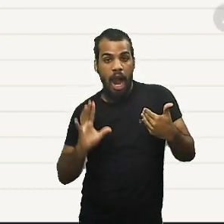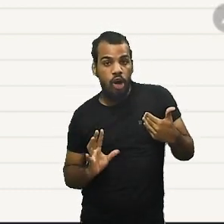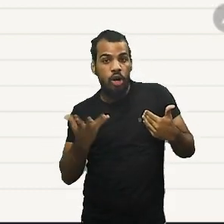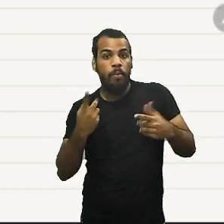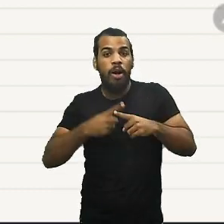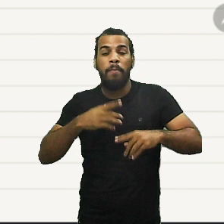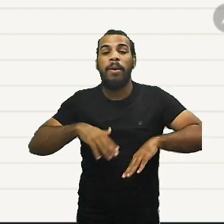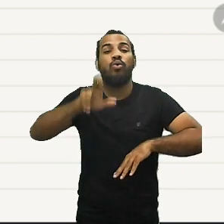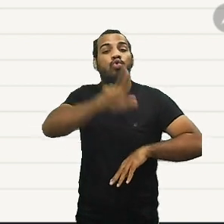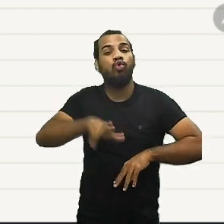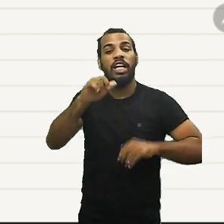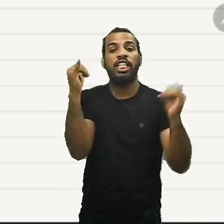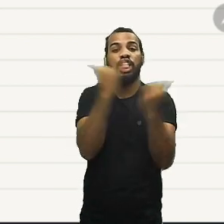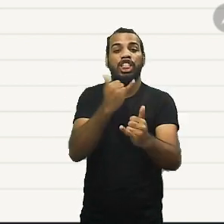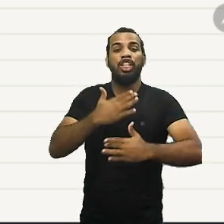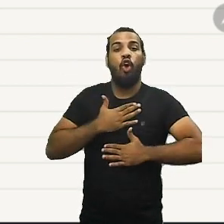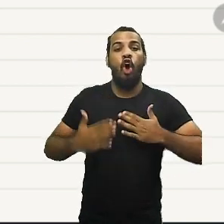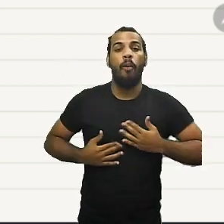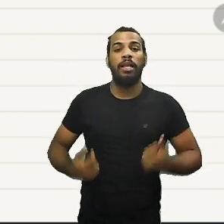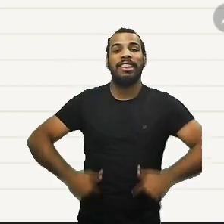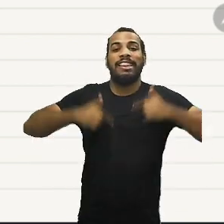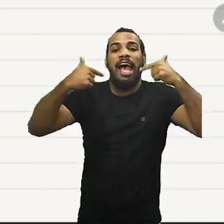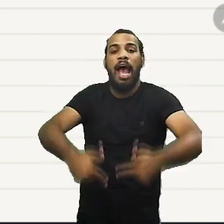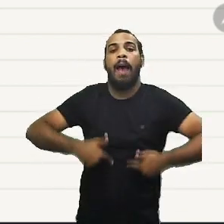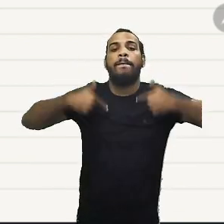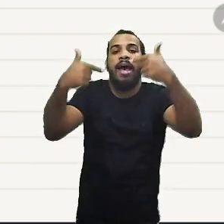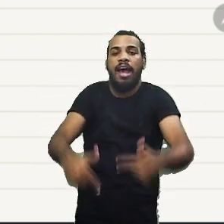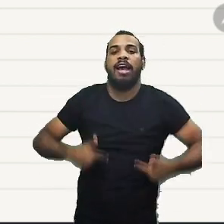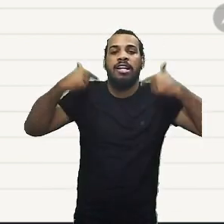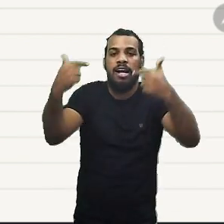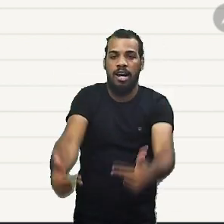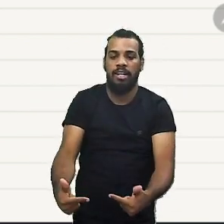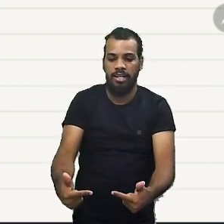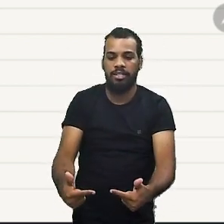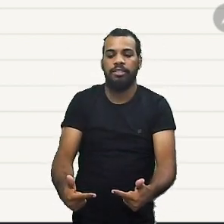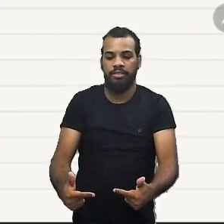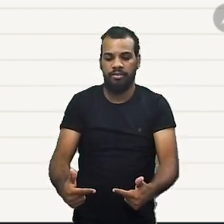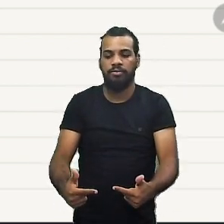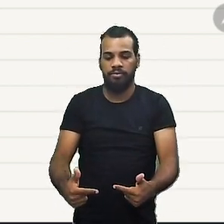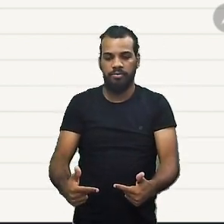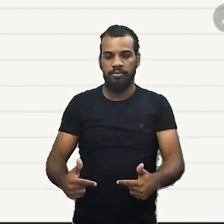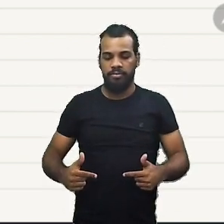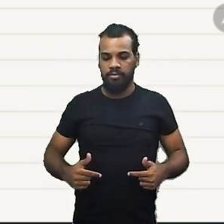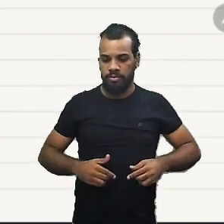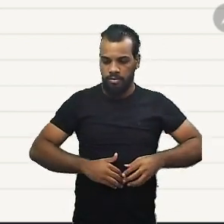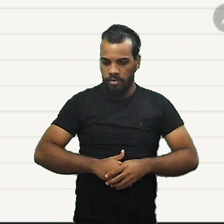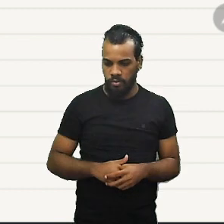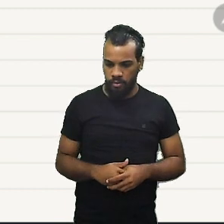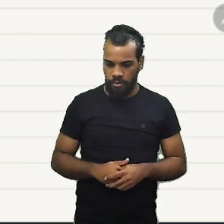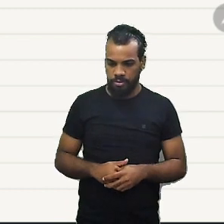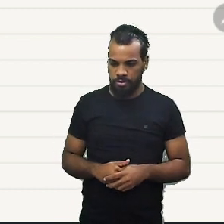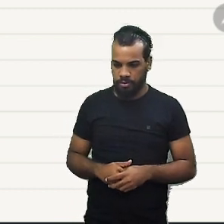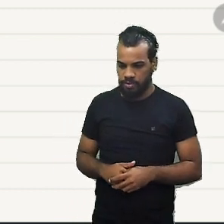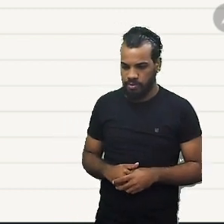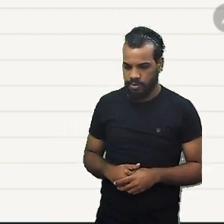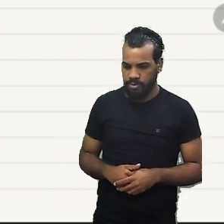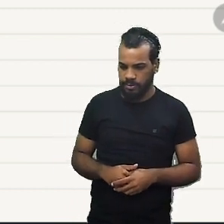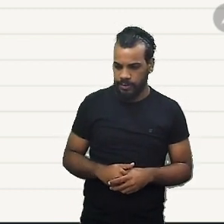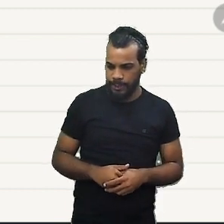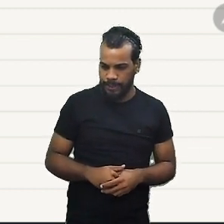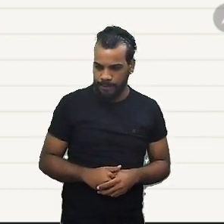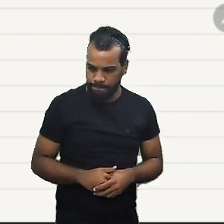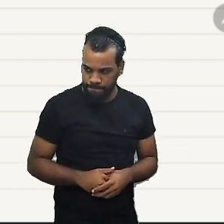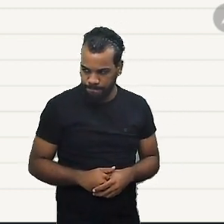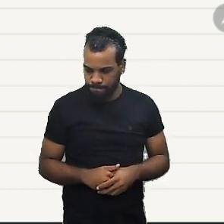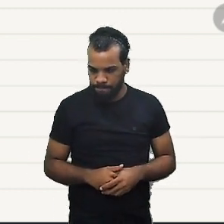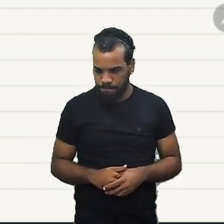energético. Ó, isso aqui é um processo, ó, Mas, deixa eu botar aqui, ó, é